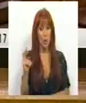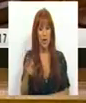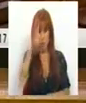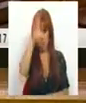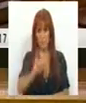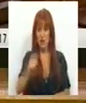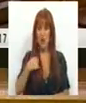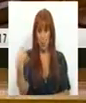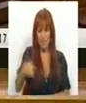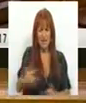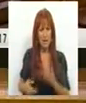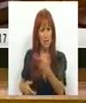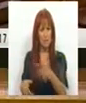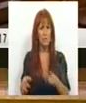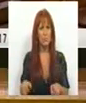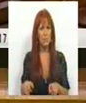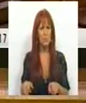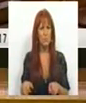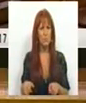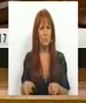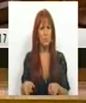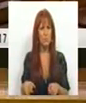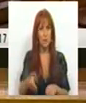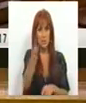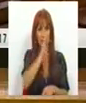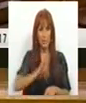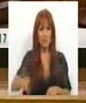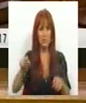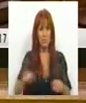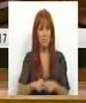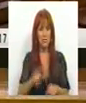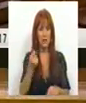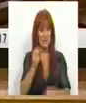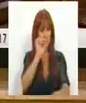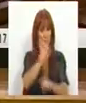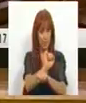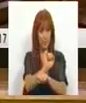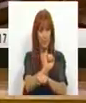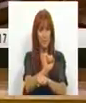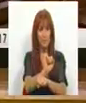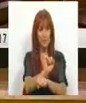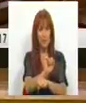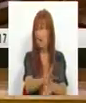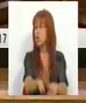do governo a que presidi com execução de cativações,